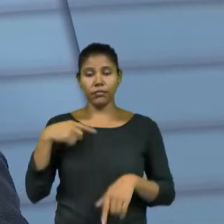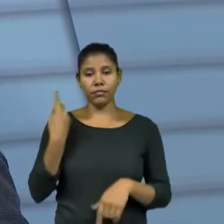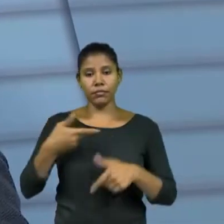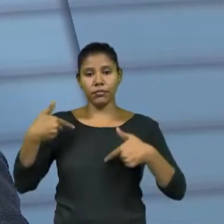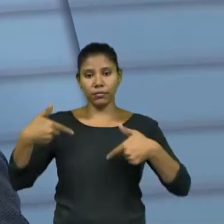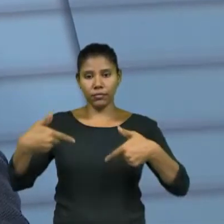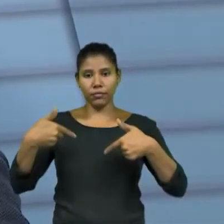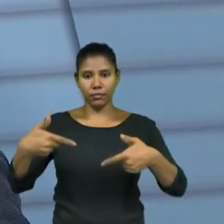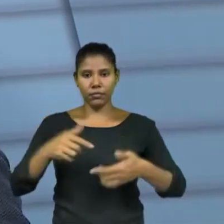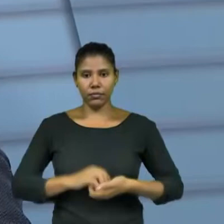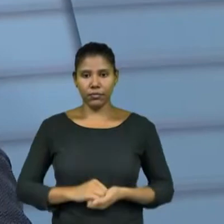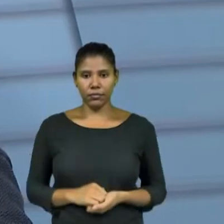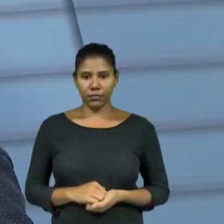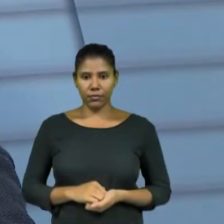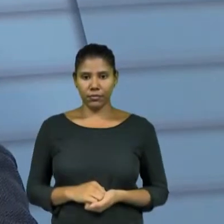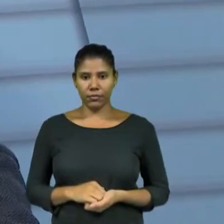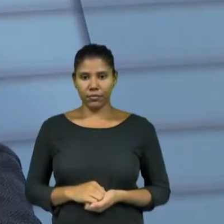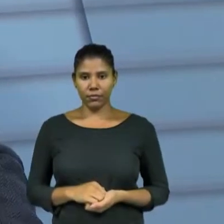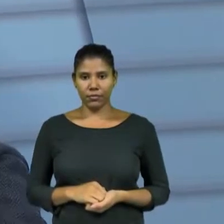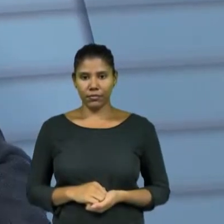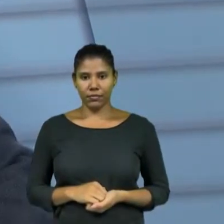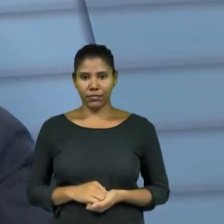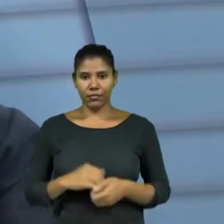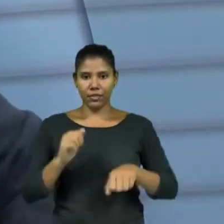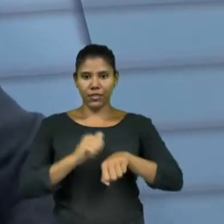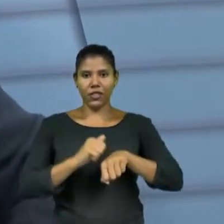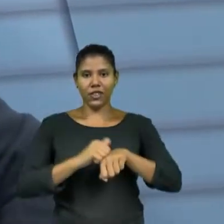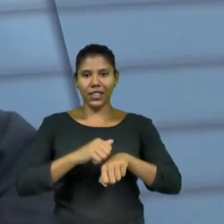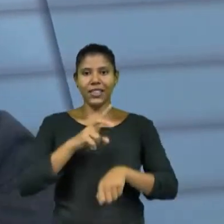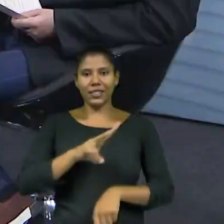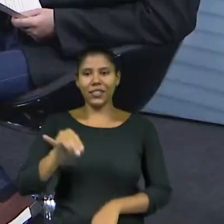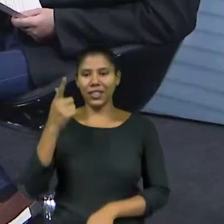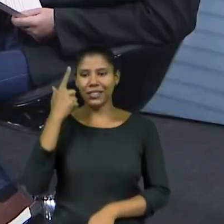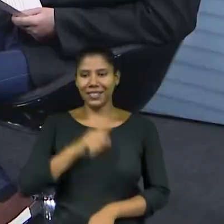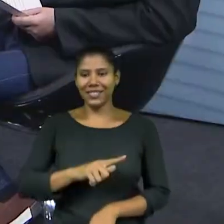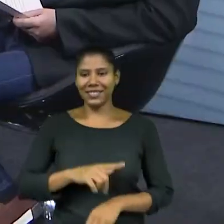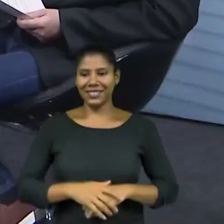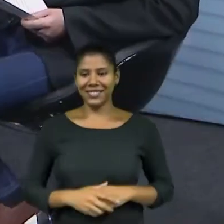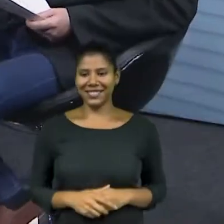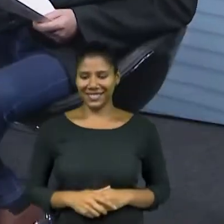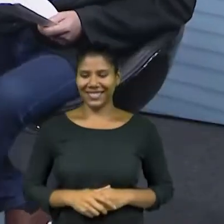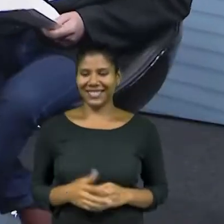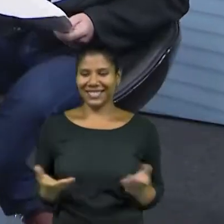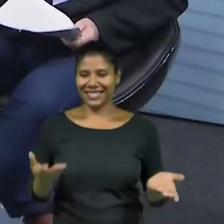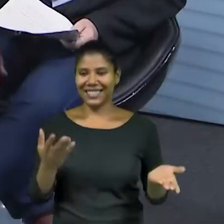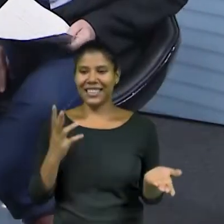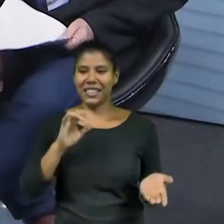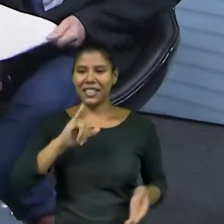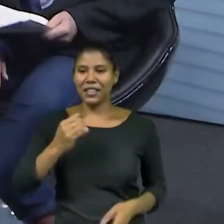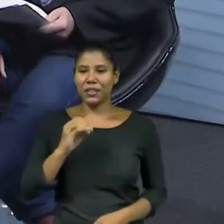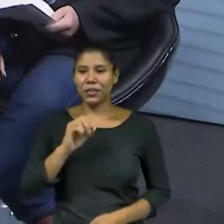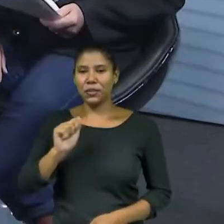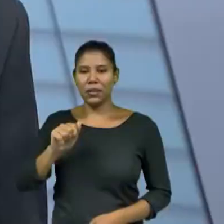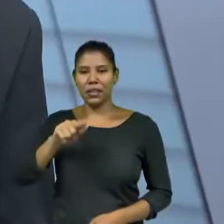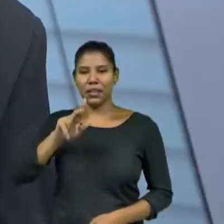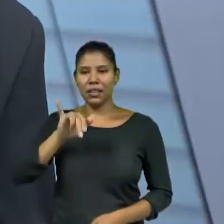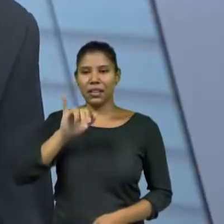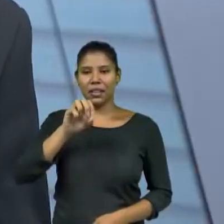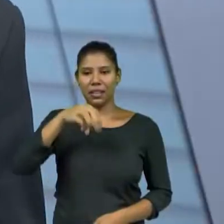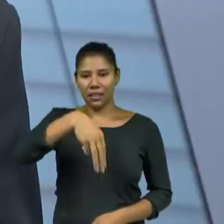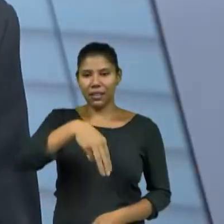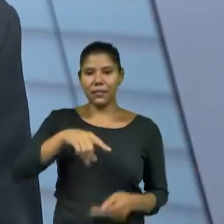leão vai. Vai conseguir escapar. Vai, vai. Com certeza. Joaquim Rolim e Lúcio Bonfim hoje comigo aqui, no questão.